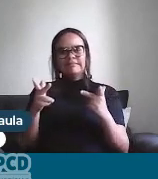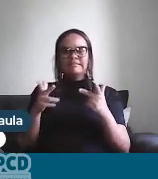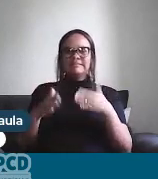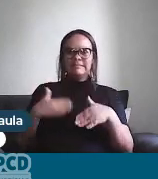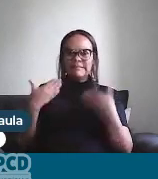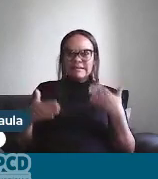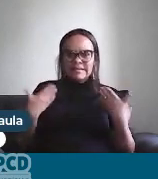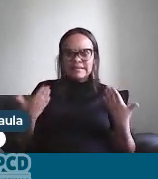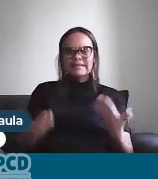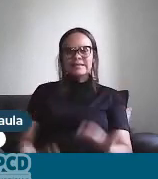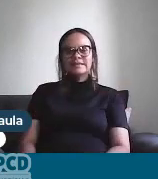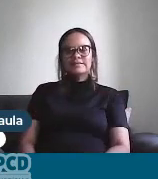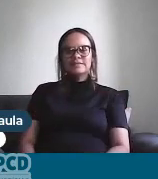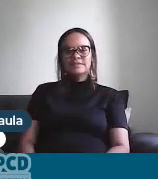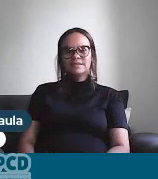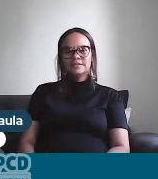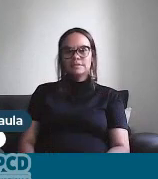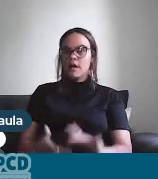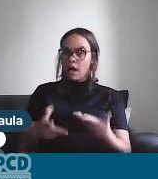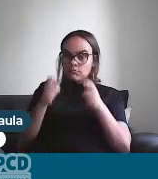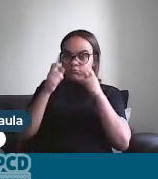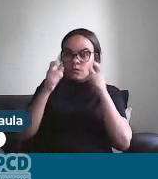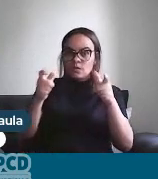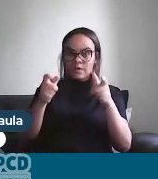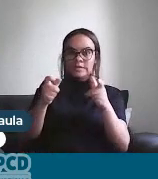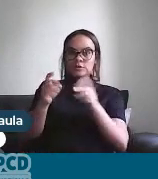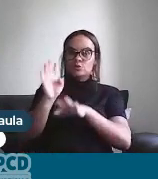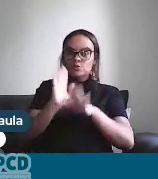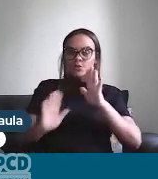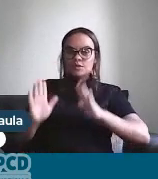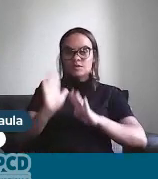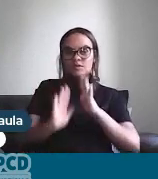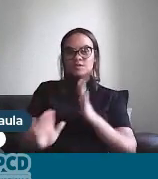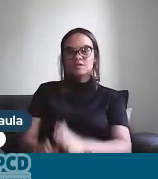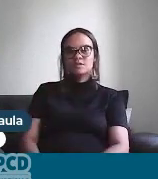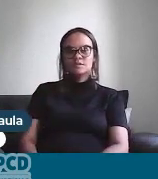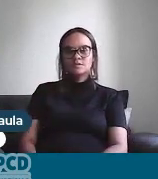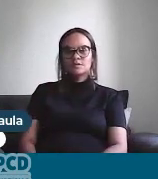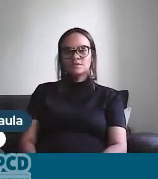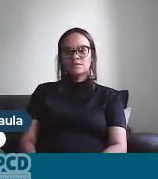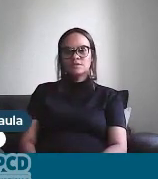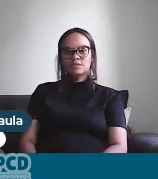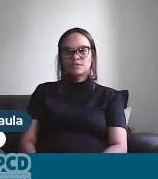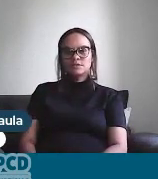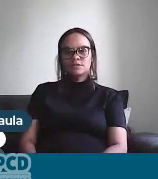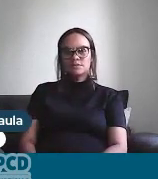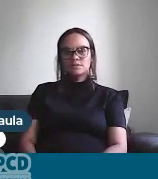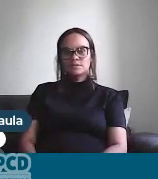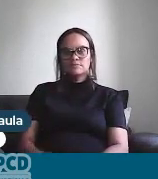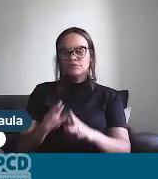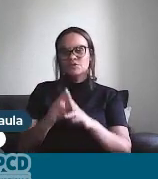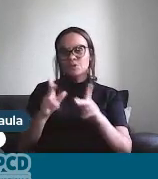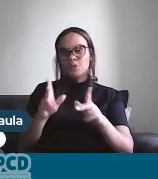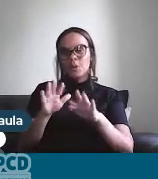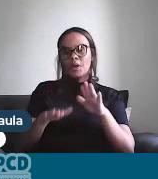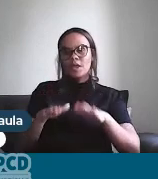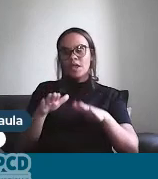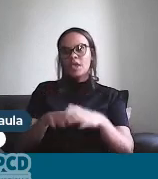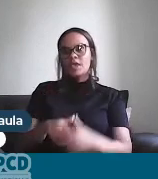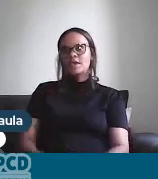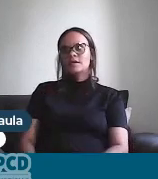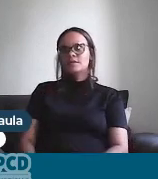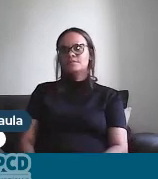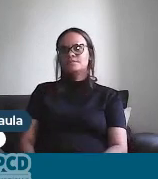pode começar a ter um alerta aí, né? Começar a ter um olhar um pouquinho diferente para que talvez esteja